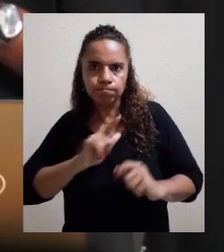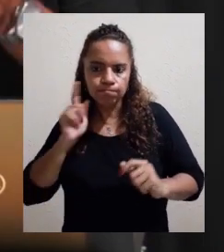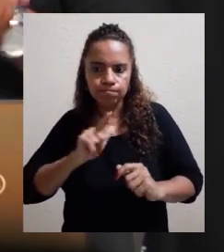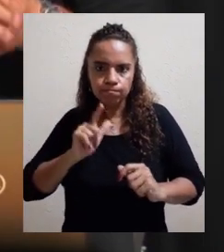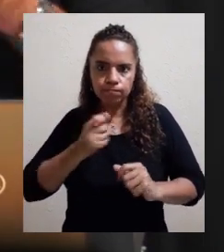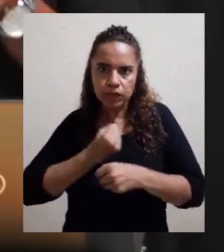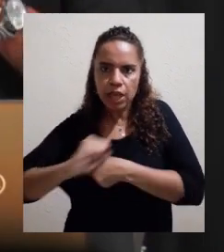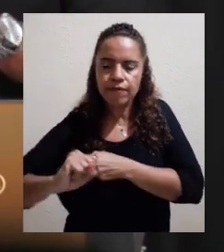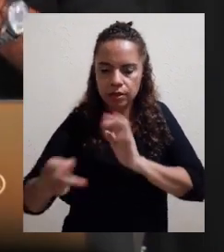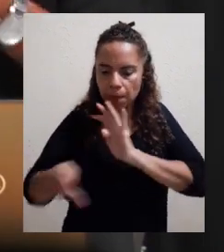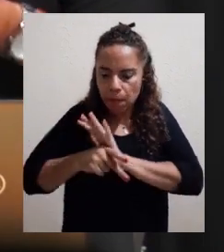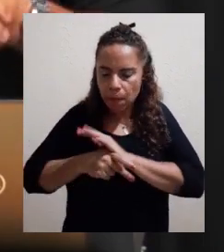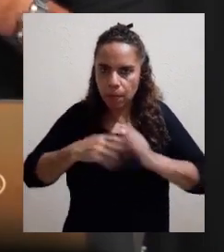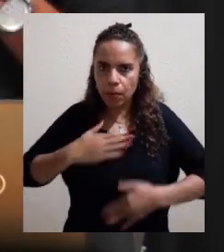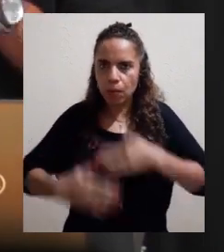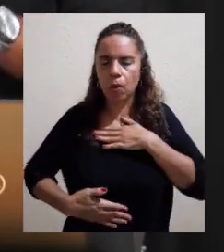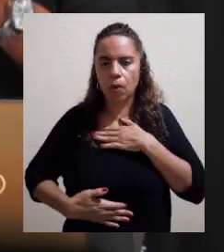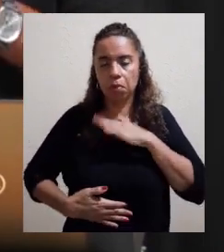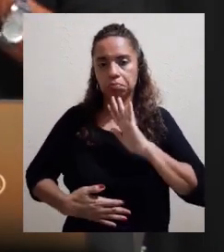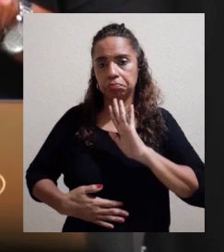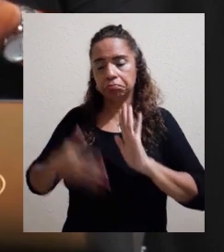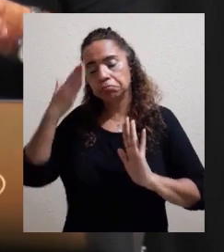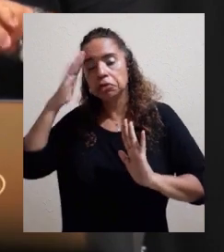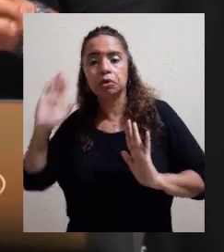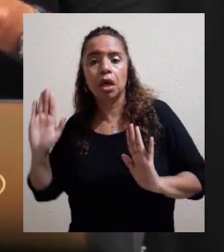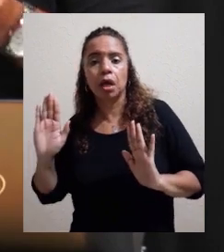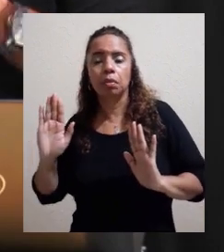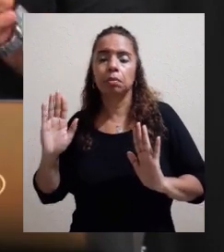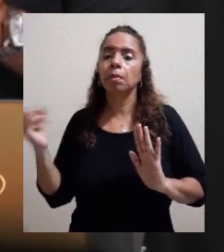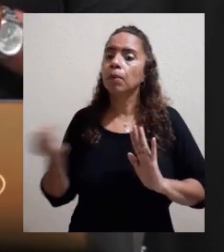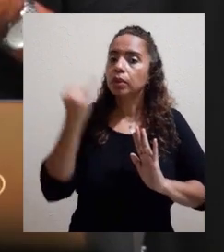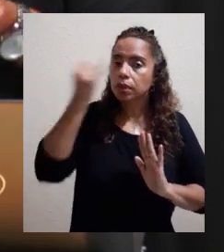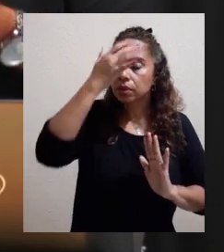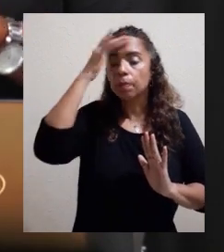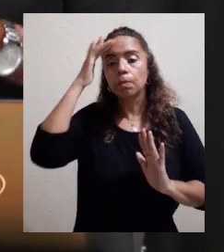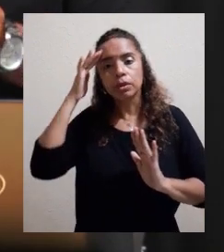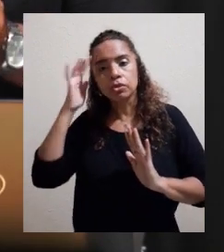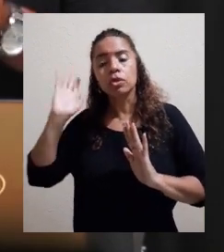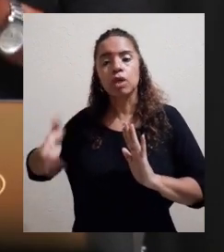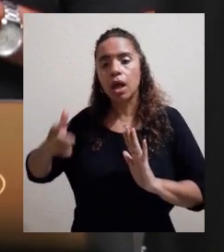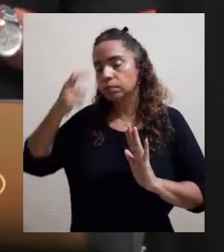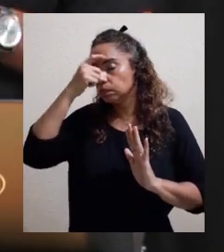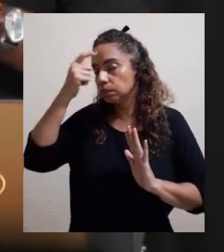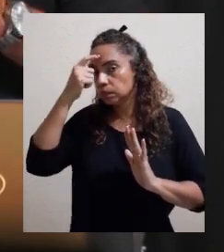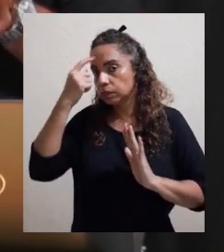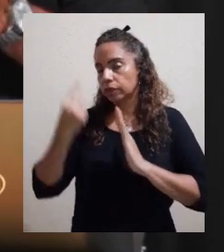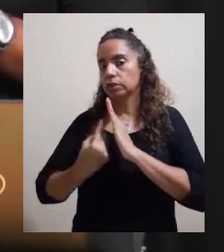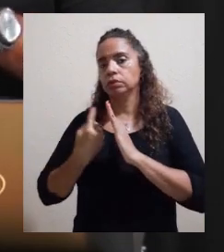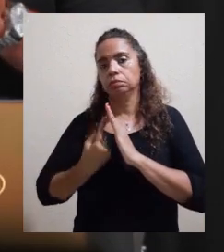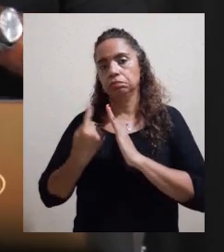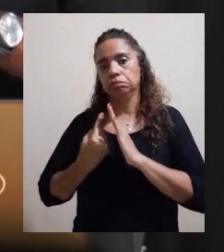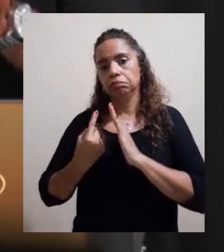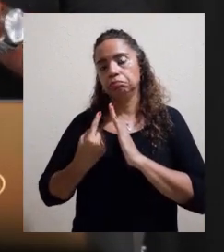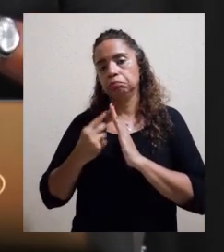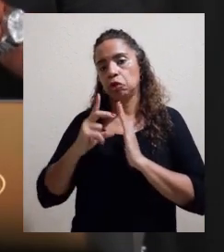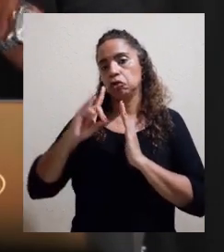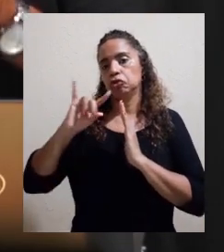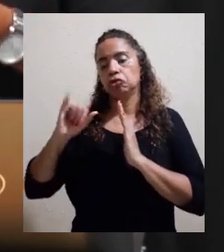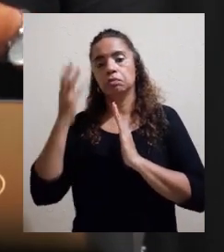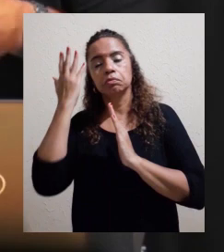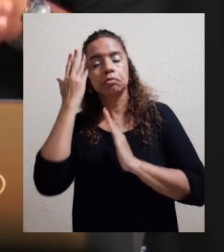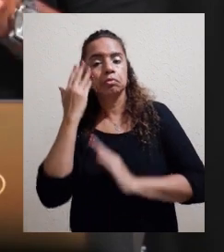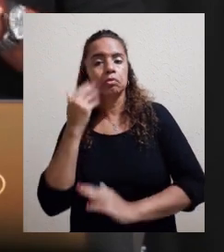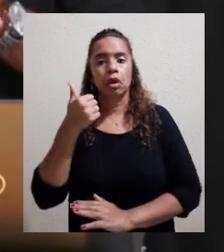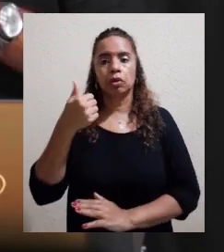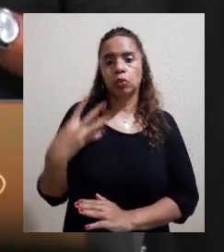já transmitindo o vírus, e seria bom que você permanecesse em isolamento, né, por um período aí de até